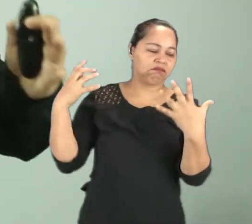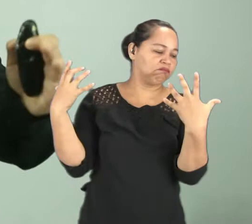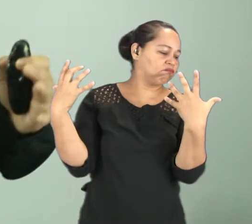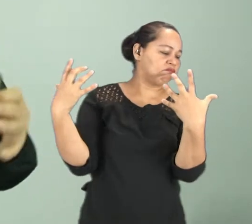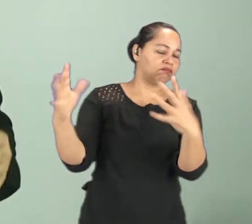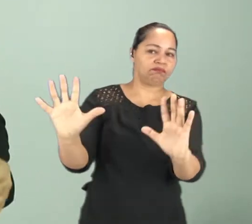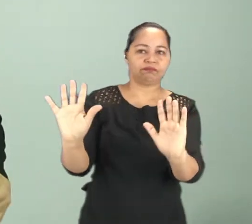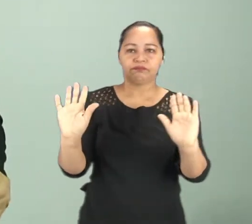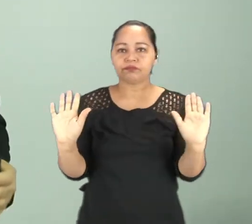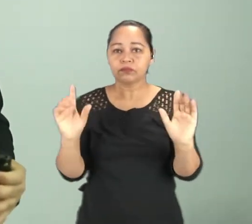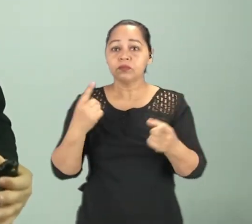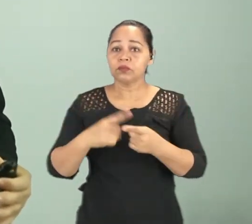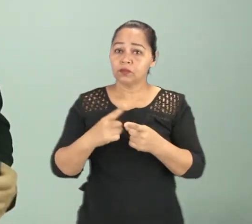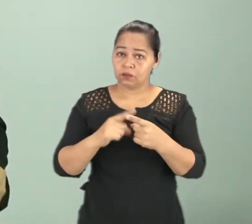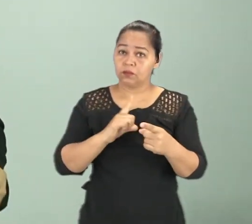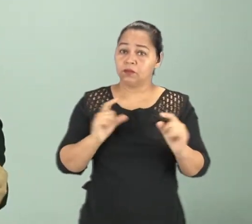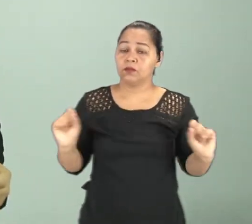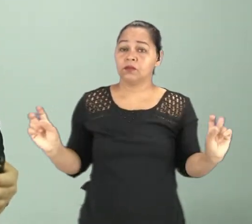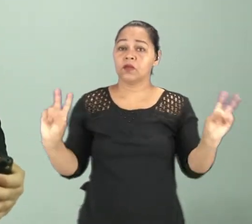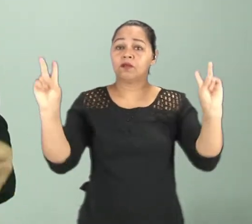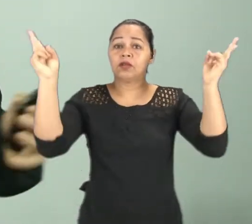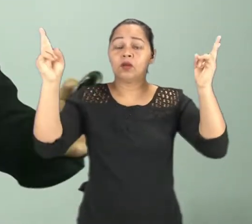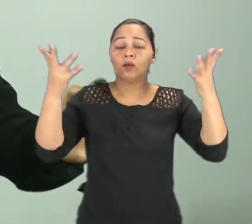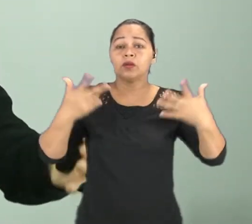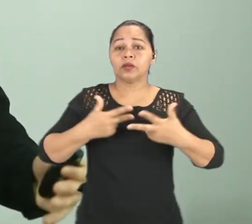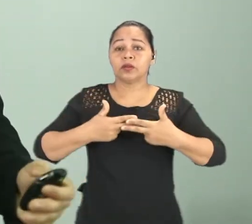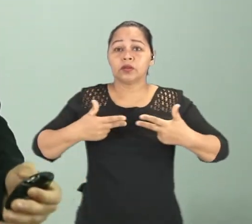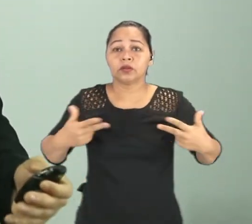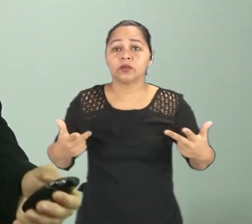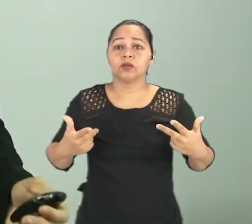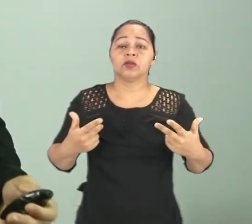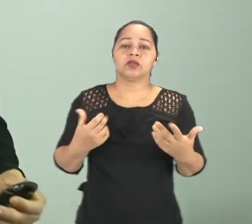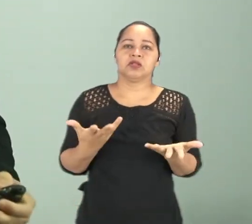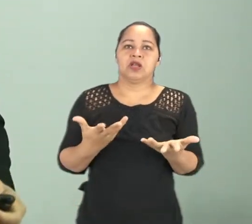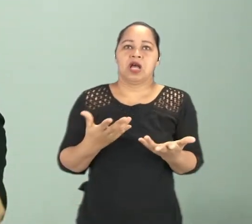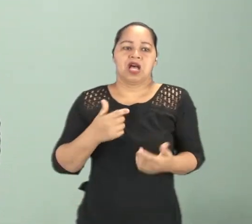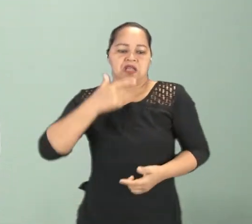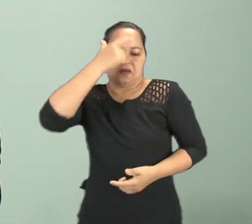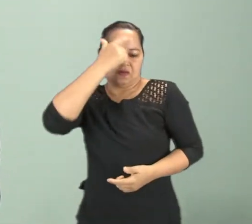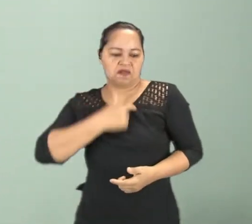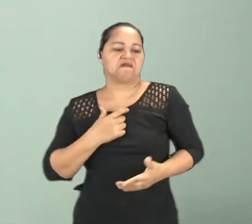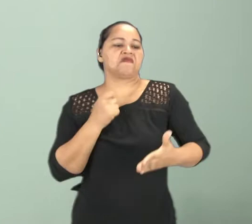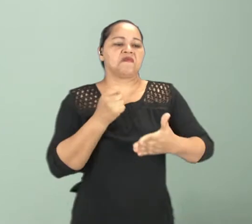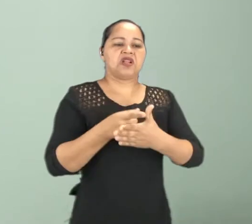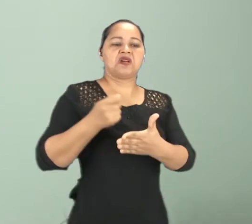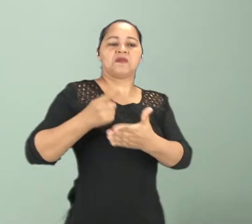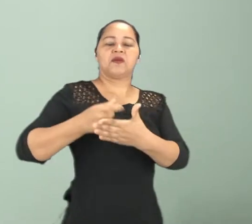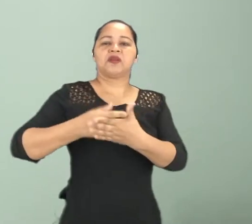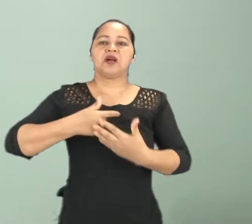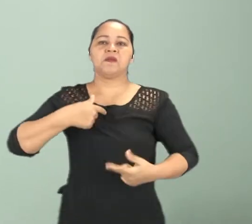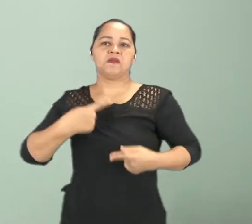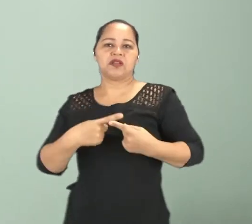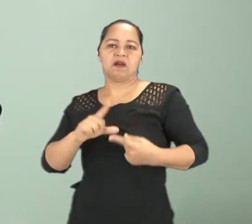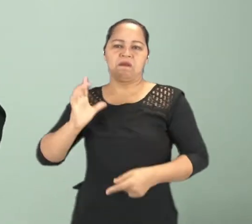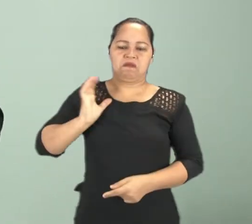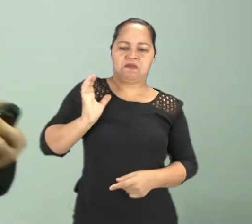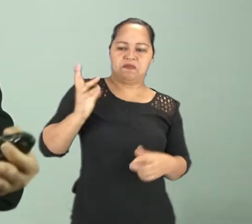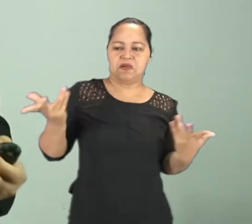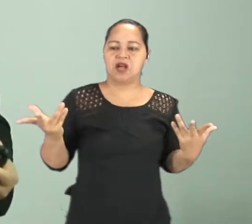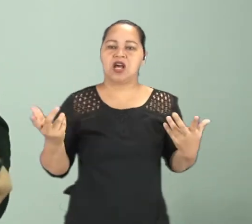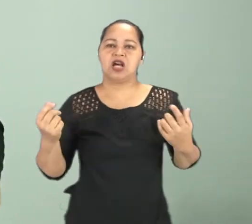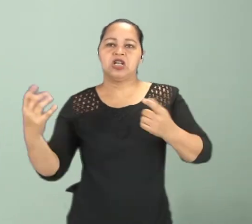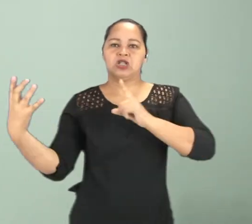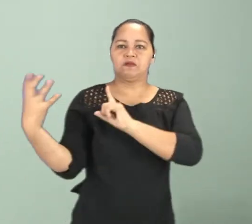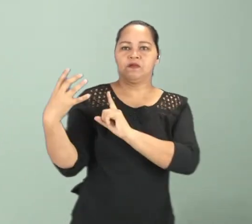né, de coisas, né, de consumir para ser alguém. Mas existem pessoas também que não se